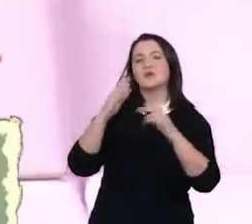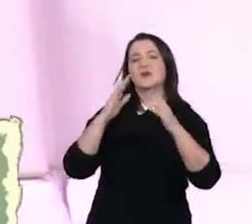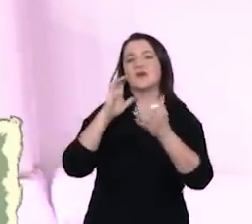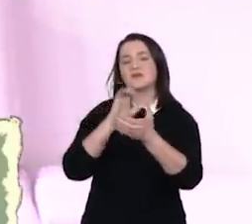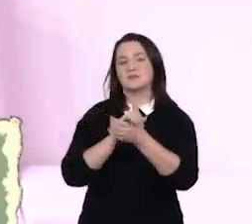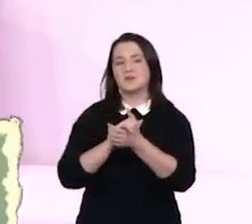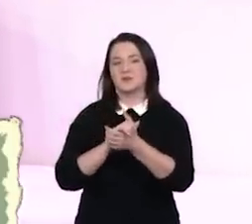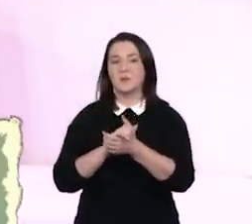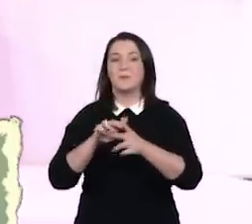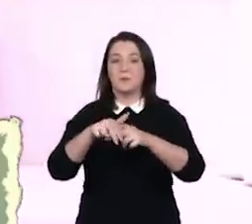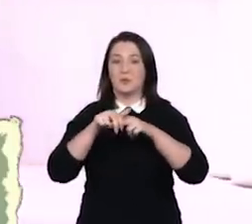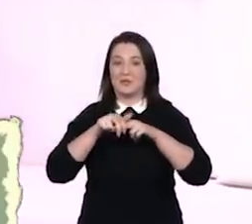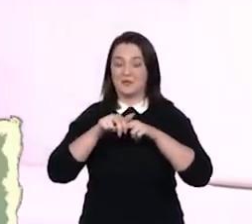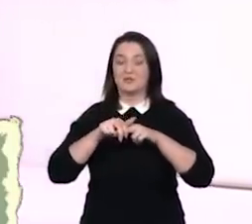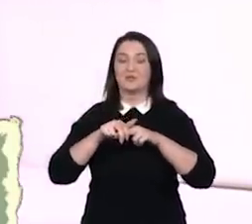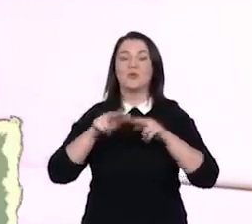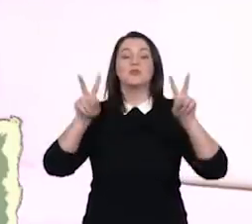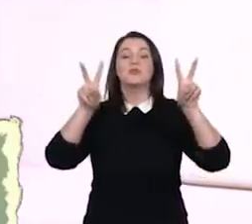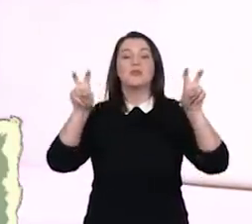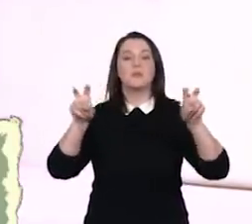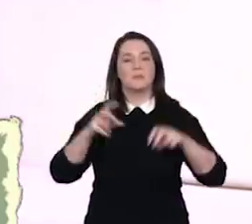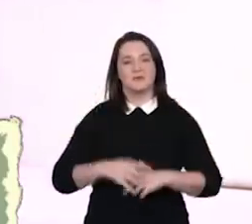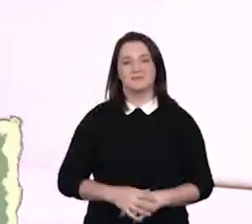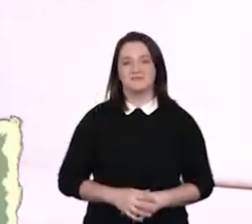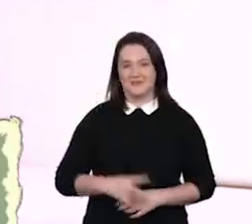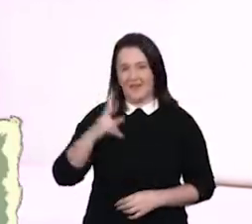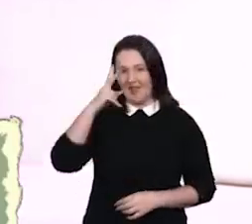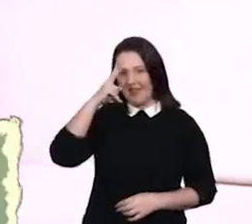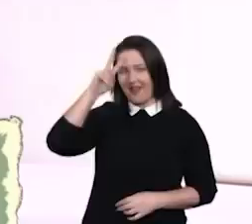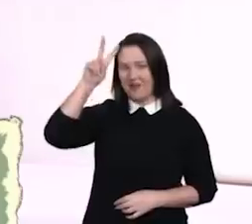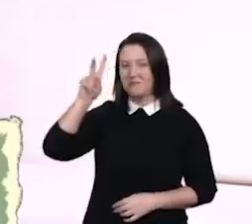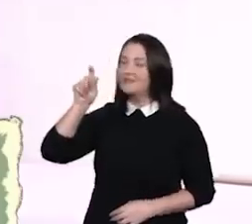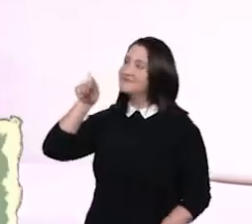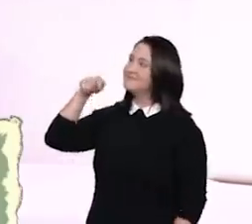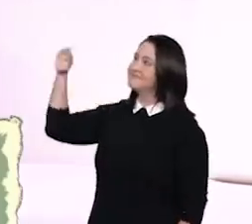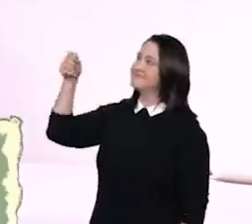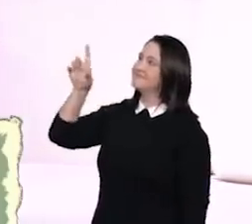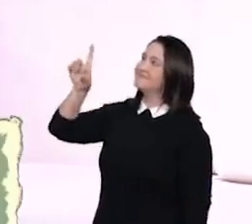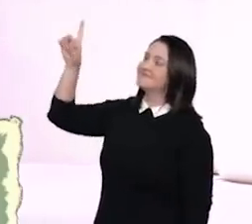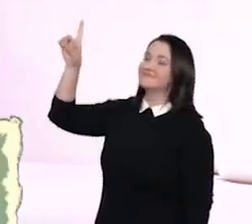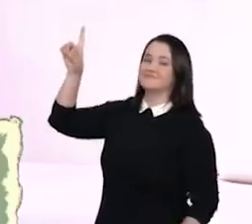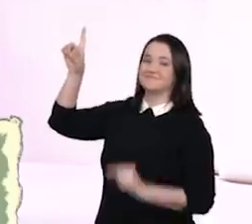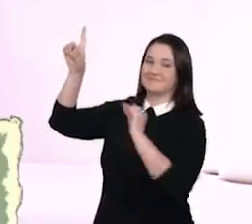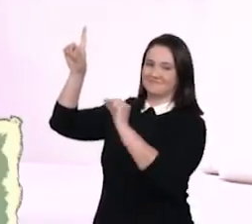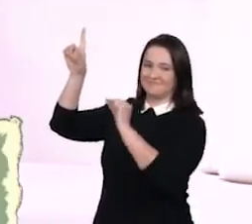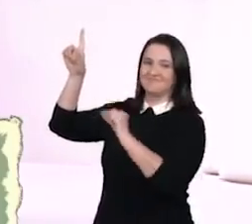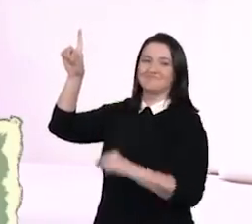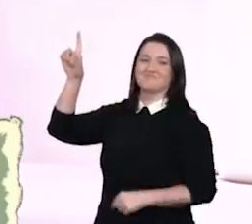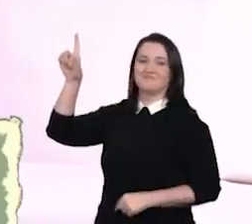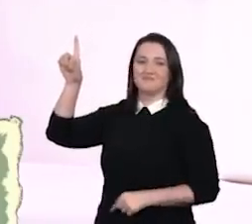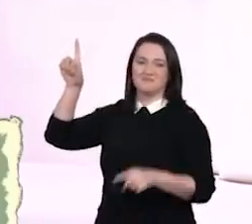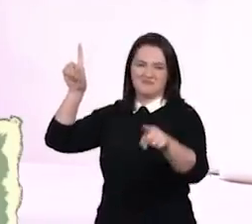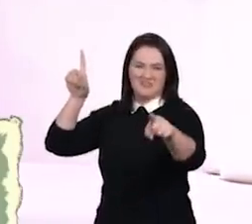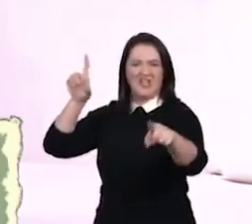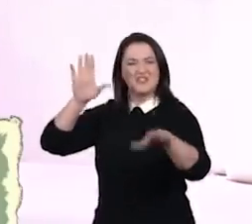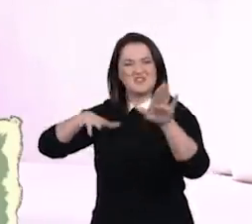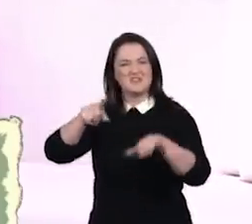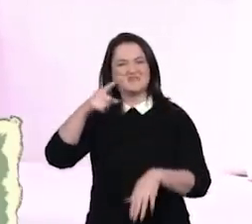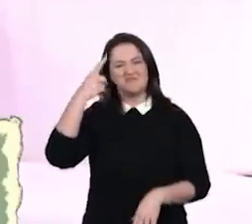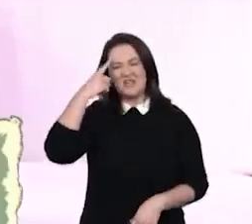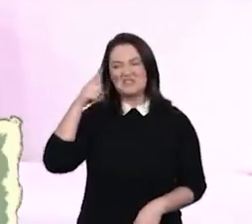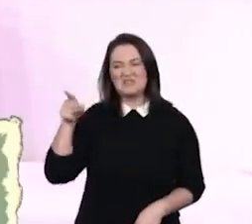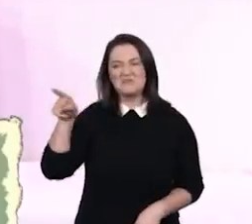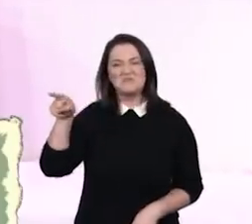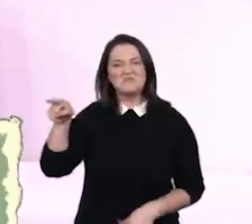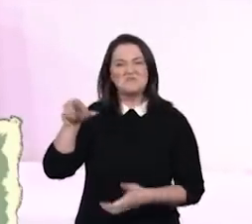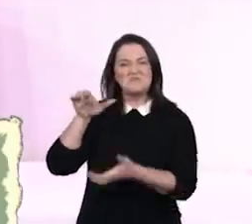é, lembre-se de quem ele é. Você muitas vezes está aí lembrando de quem é o seu marido. Um